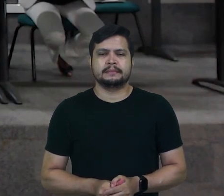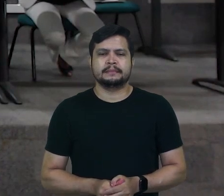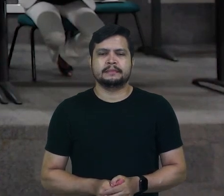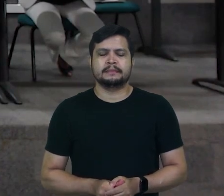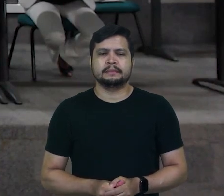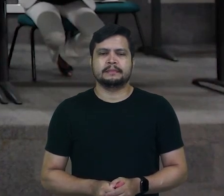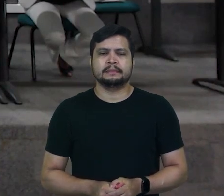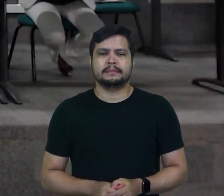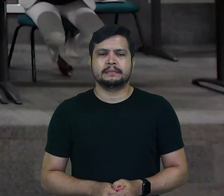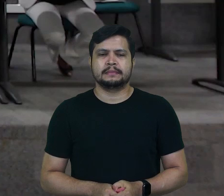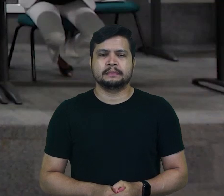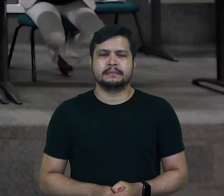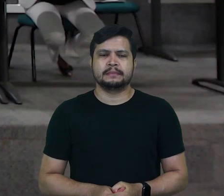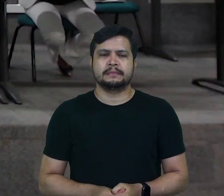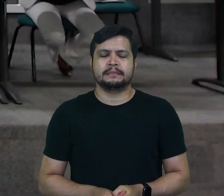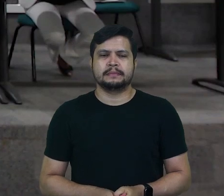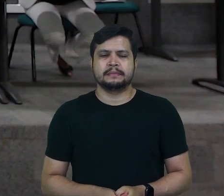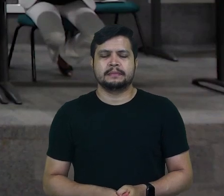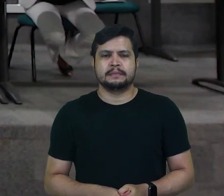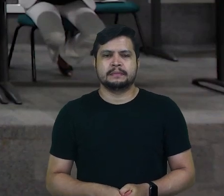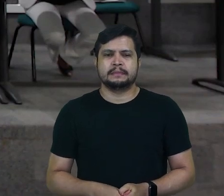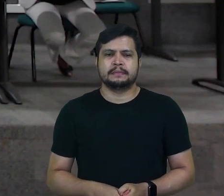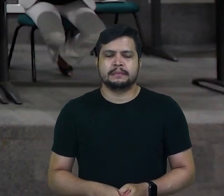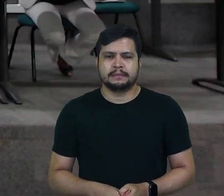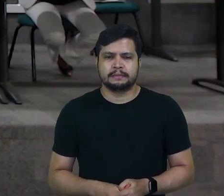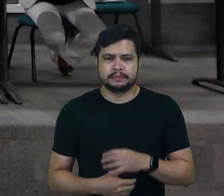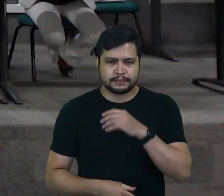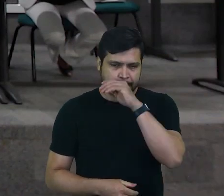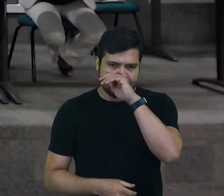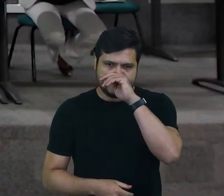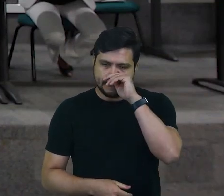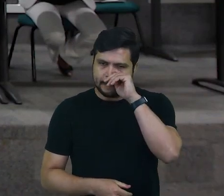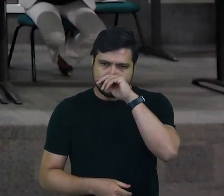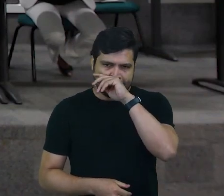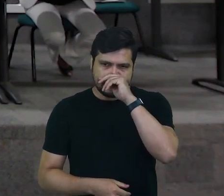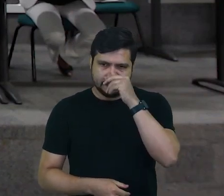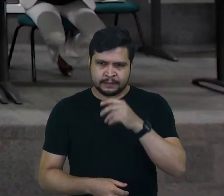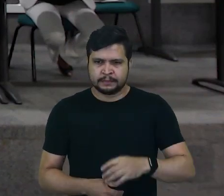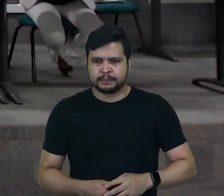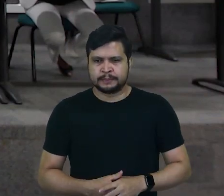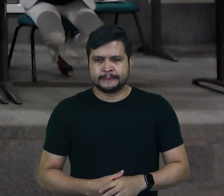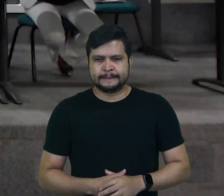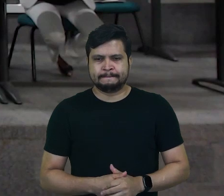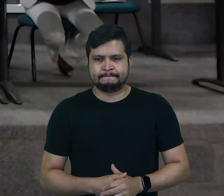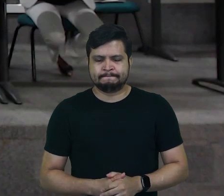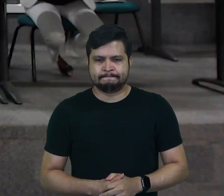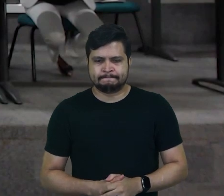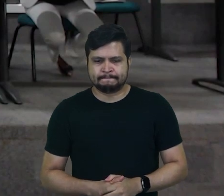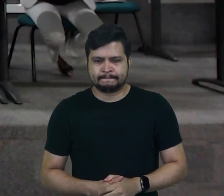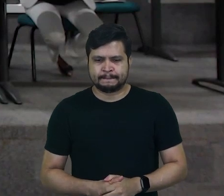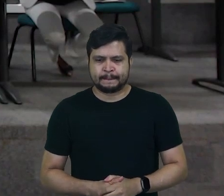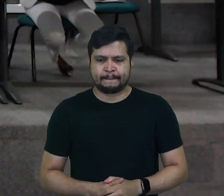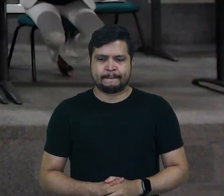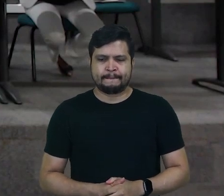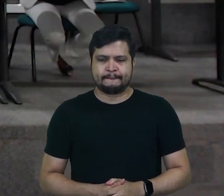né? Não significa dizer que eu fazer inglês, fazer o mestrado, doutorado, aí depois eu vou alcançar, né, o estágio